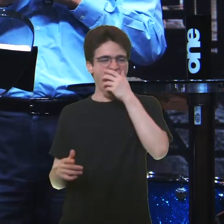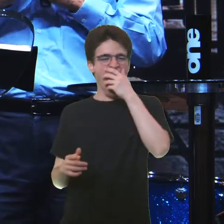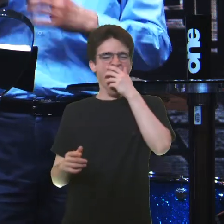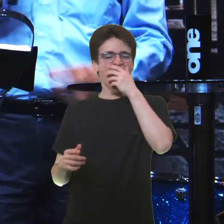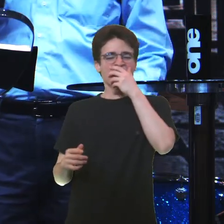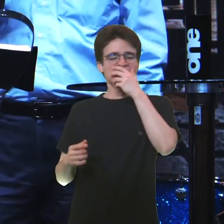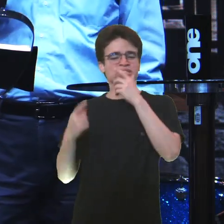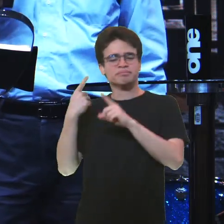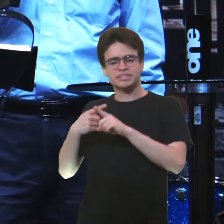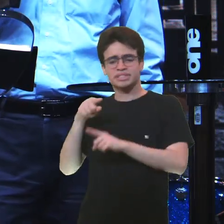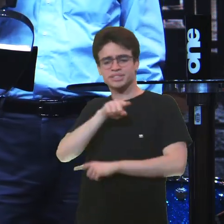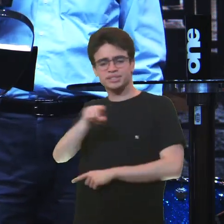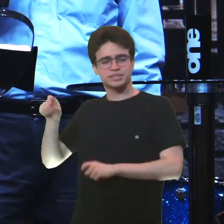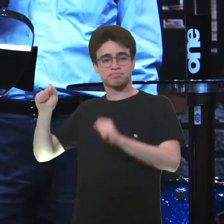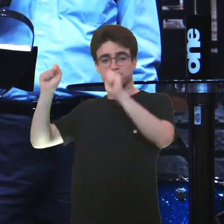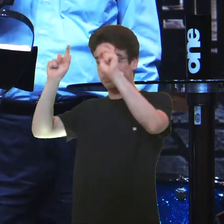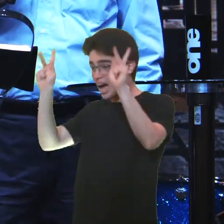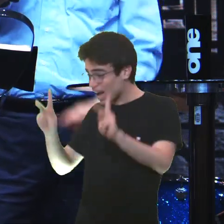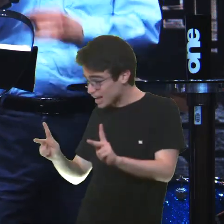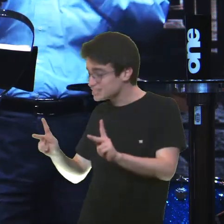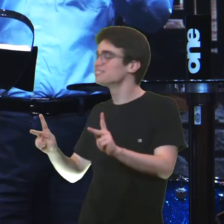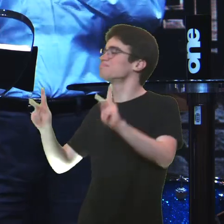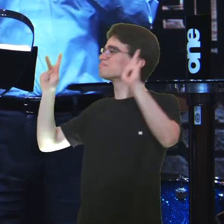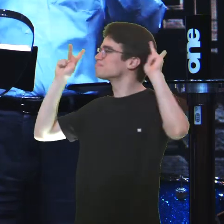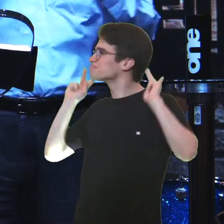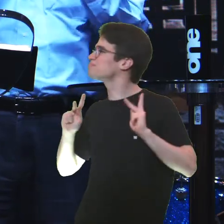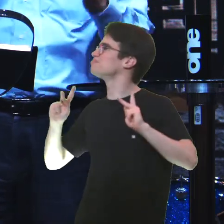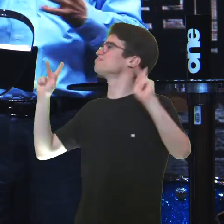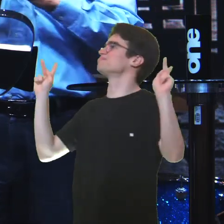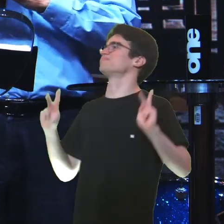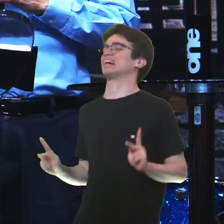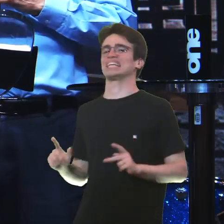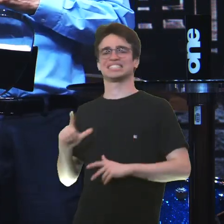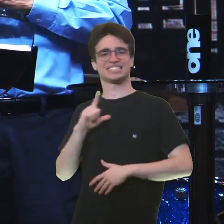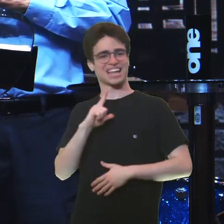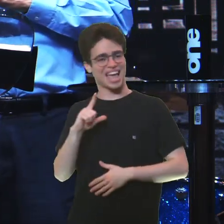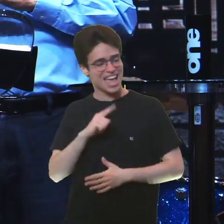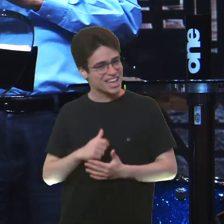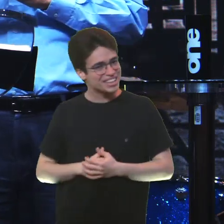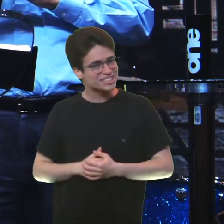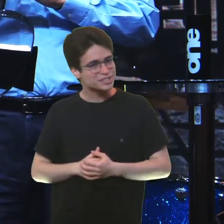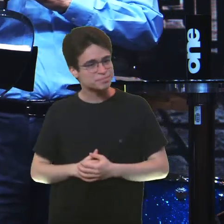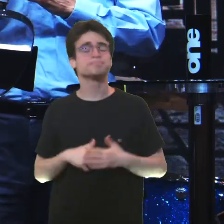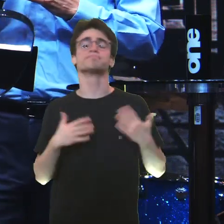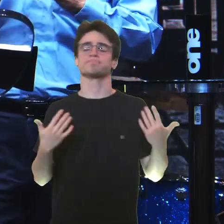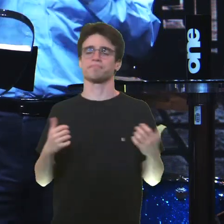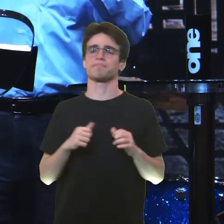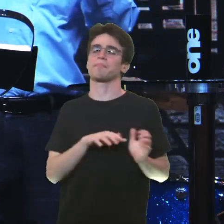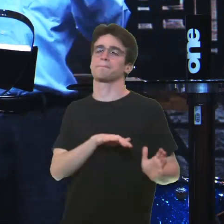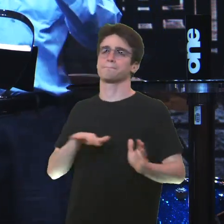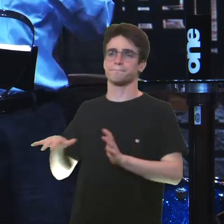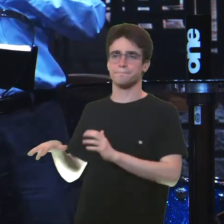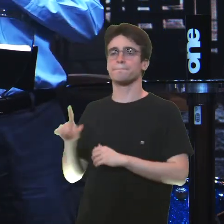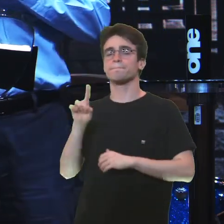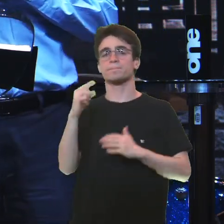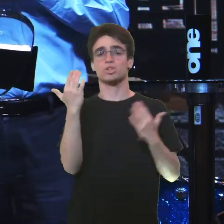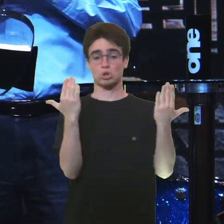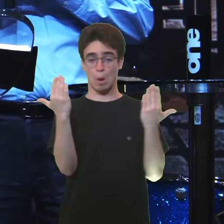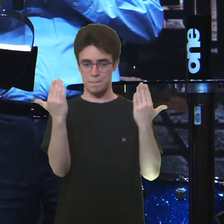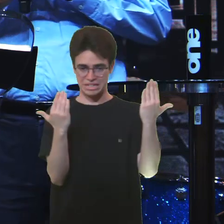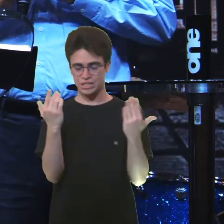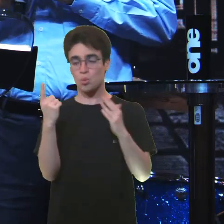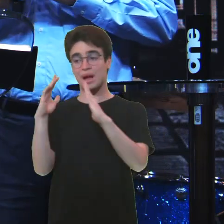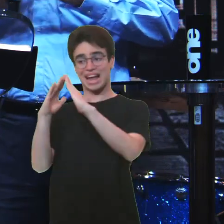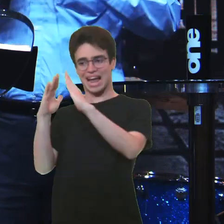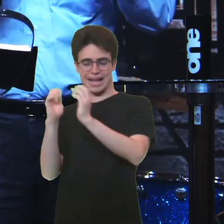paz. vocês terão paz. Yo lo comparo con una casa. Eu a comparo com uma casa. Si usted no cuida su casa, Se você